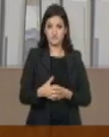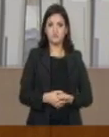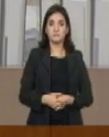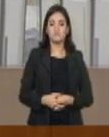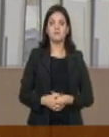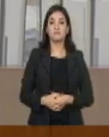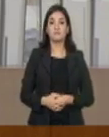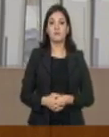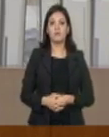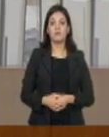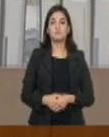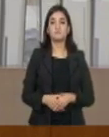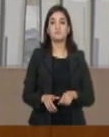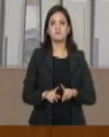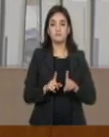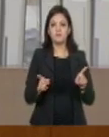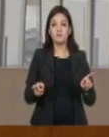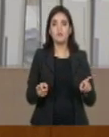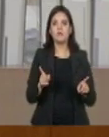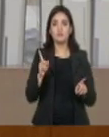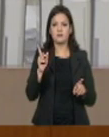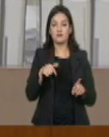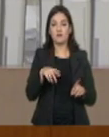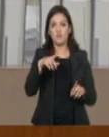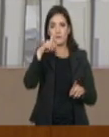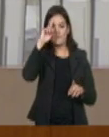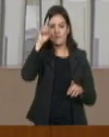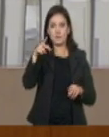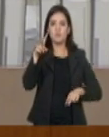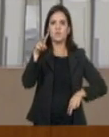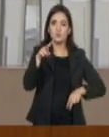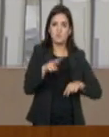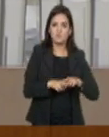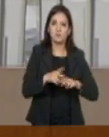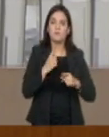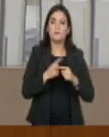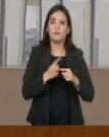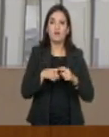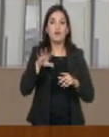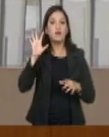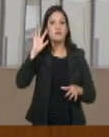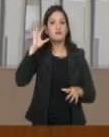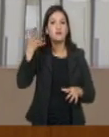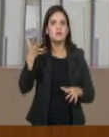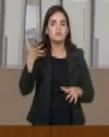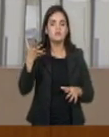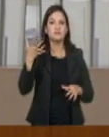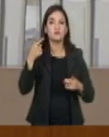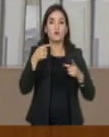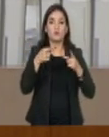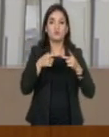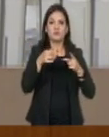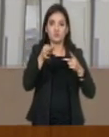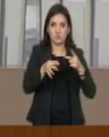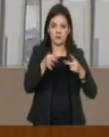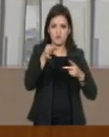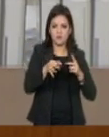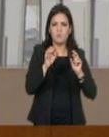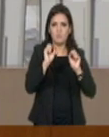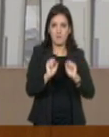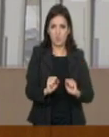e que é considerado uma execução executiva por conta da ficção de que a decisão colegiada permite a